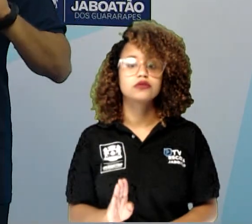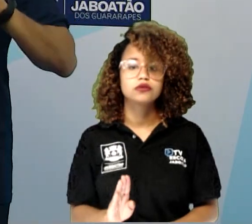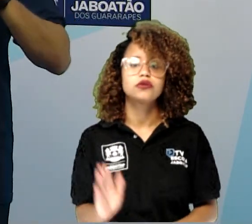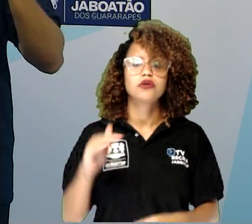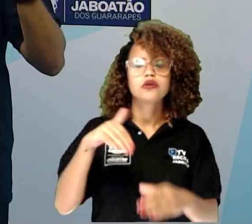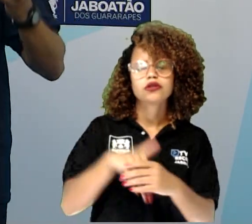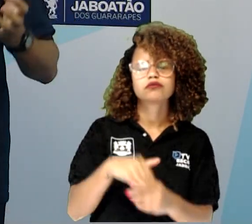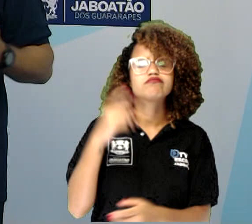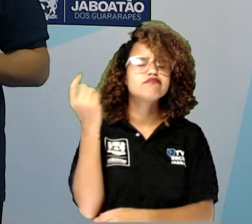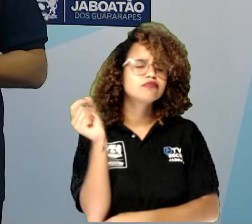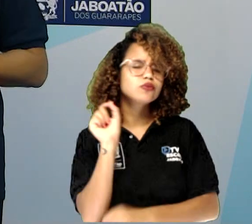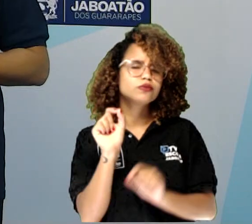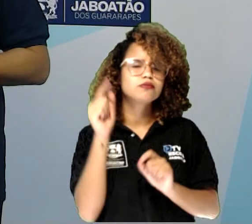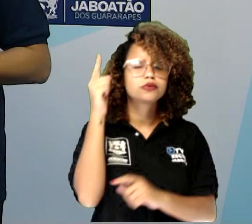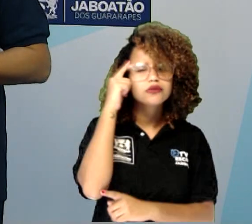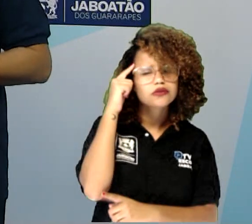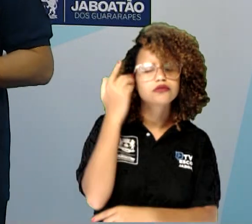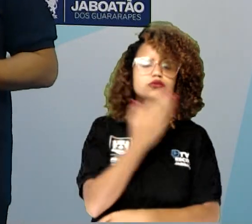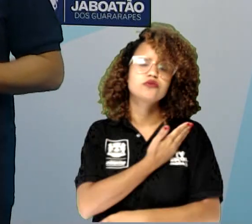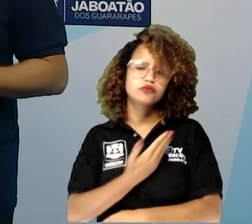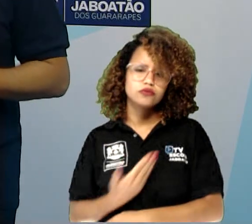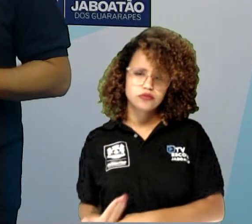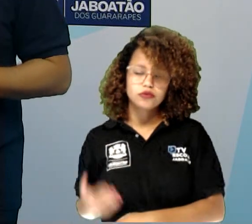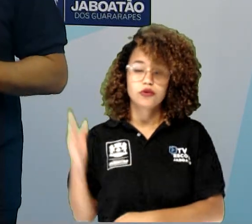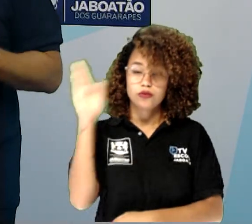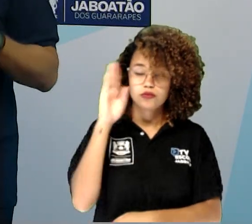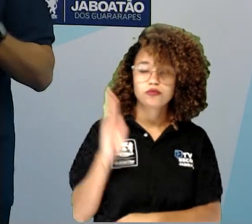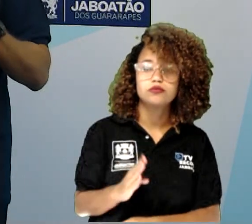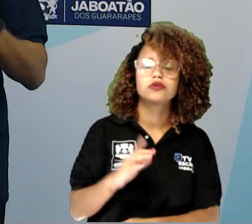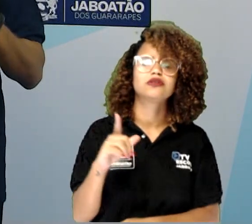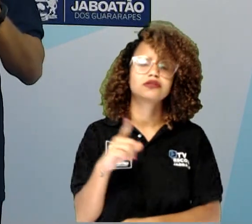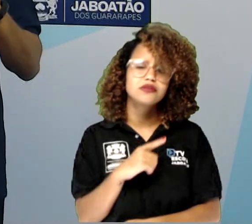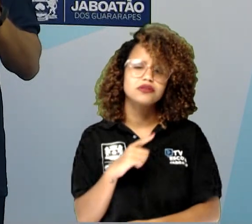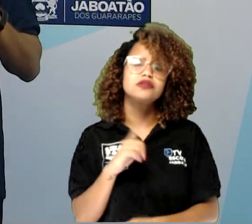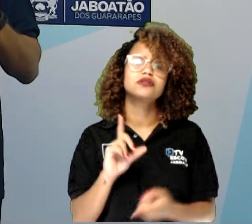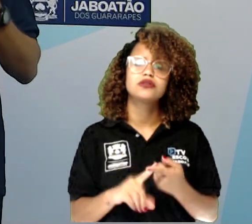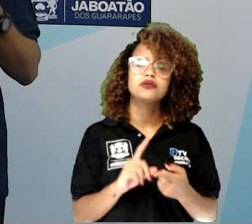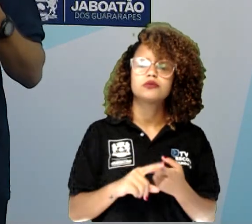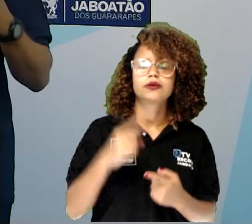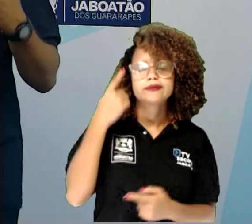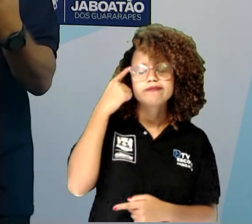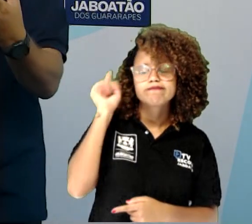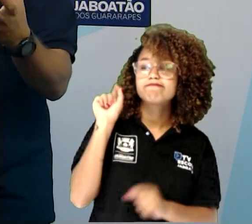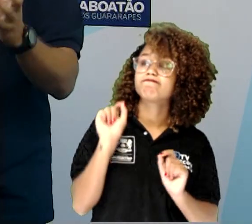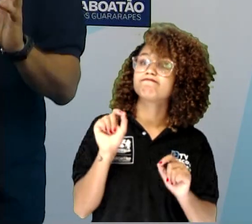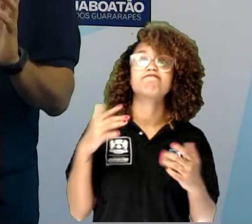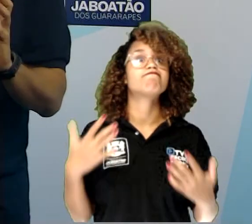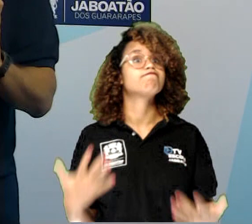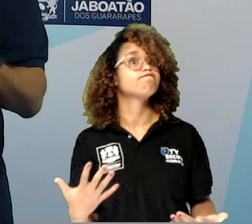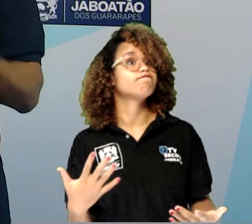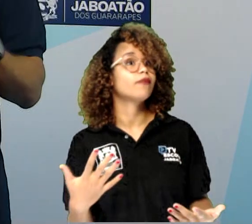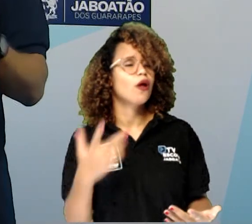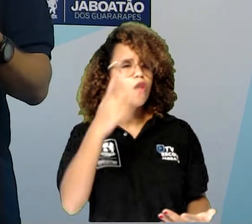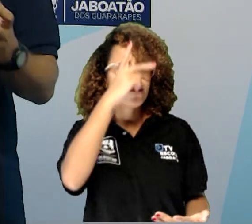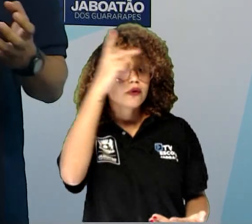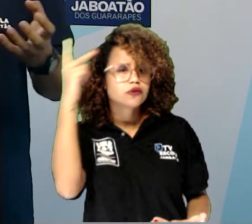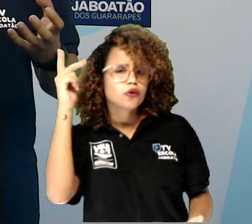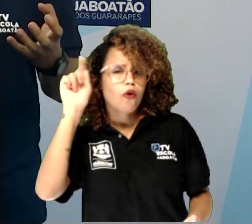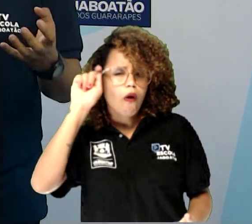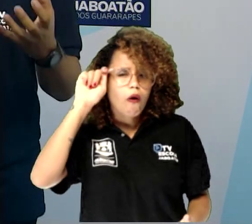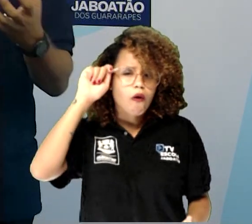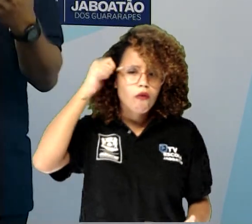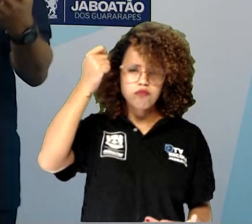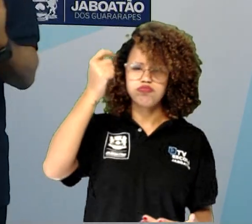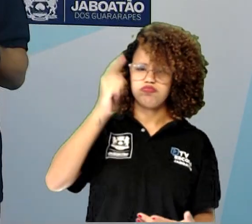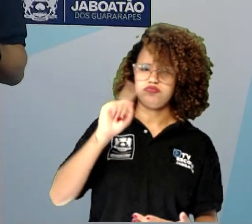daquele pensamento ali do governo brasileiro, havia também essa ideia de a gente vai embranquecer a população